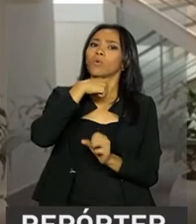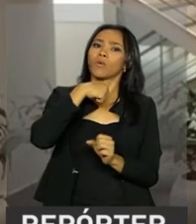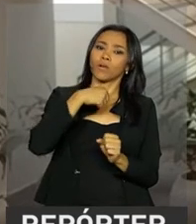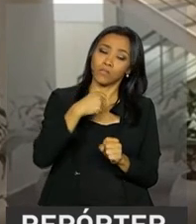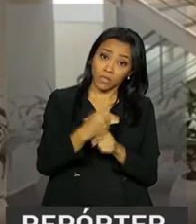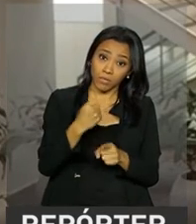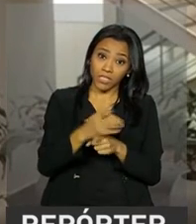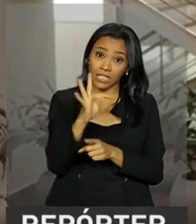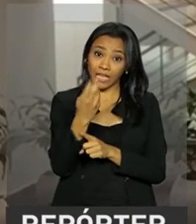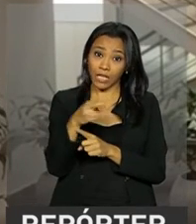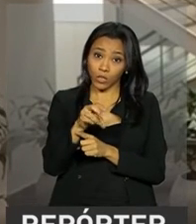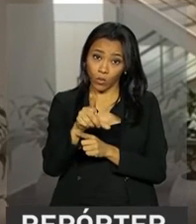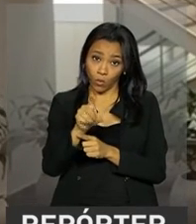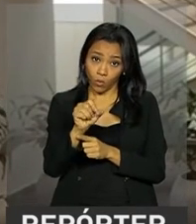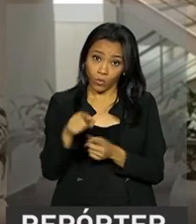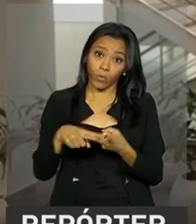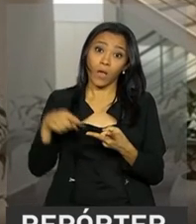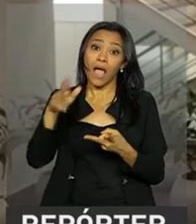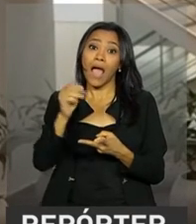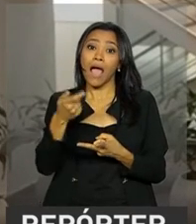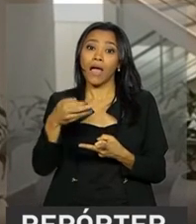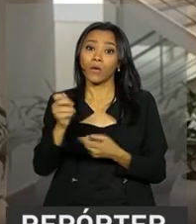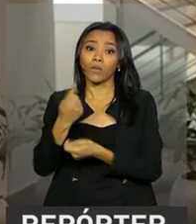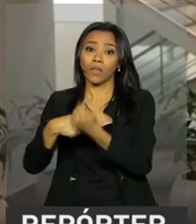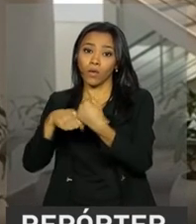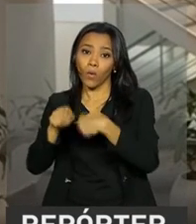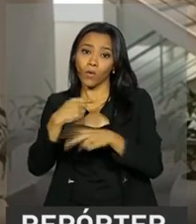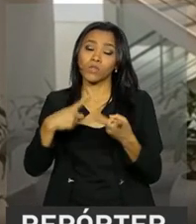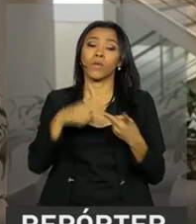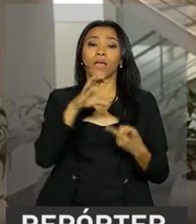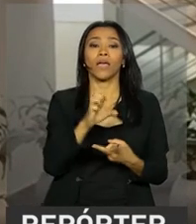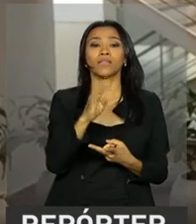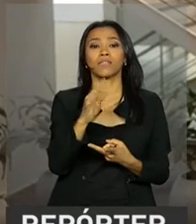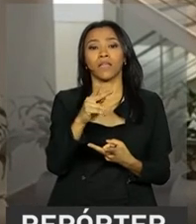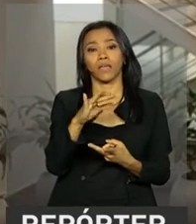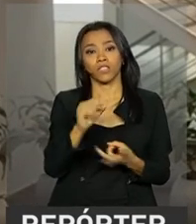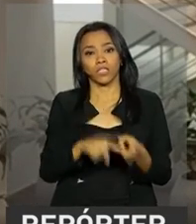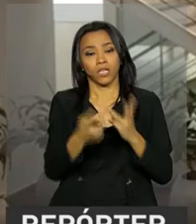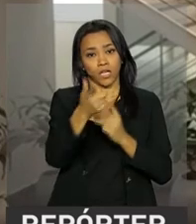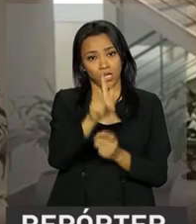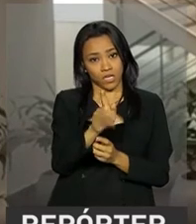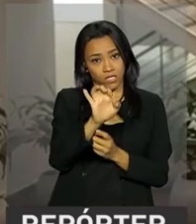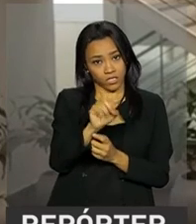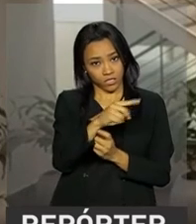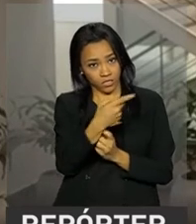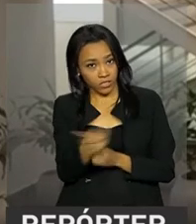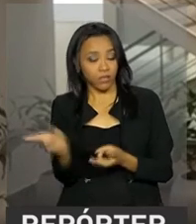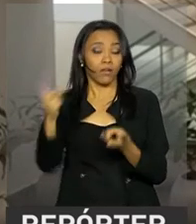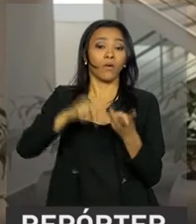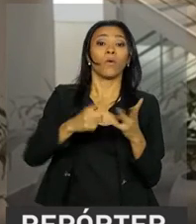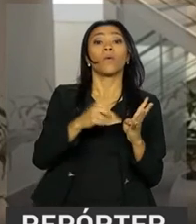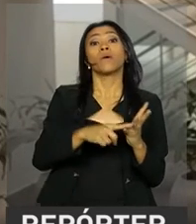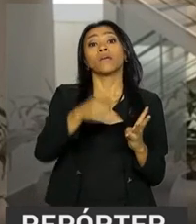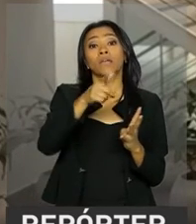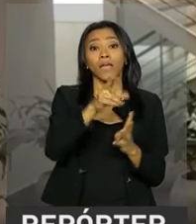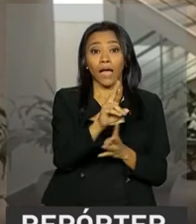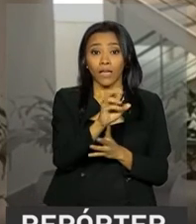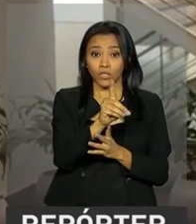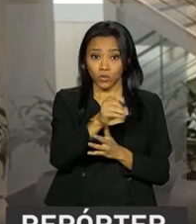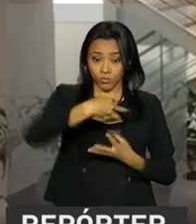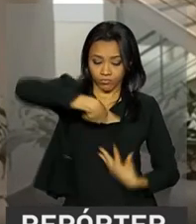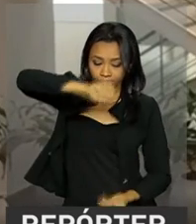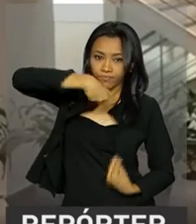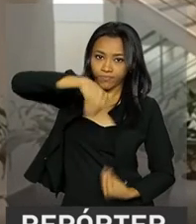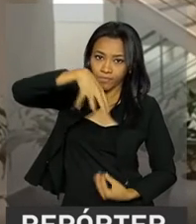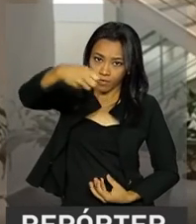de tecnólogos nas áreas de agronegócio, estética e cosmética, gestão ambiental, gestão hospitalar e radiologia. A